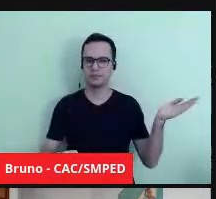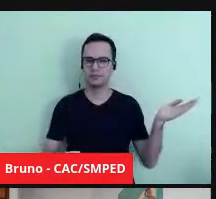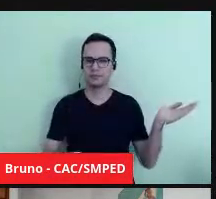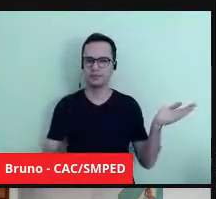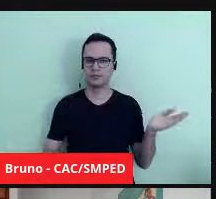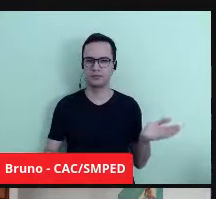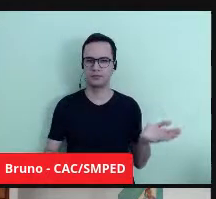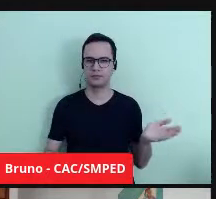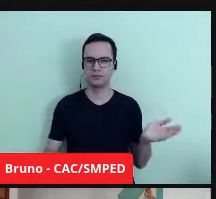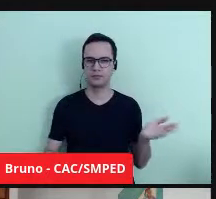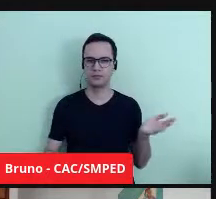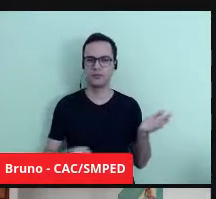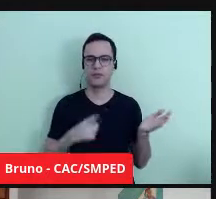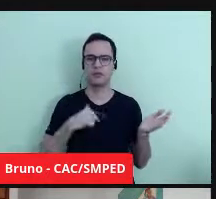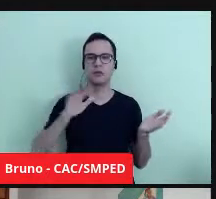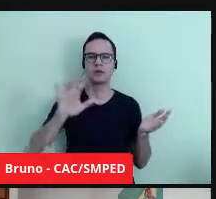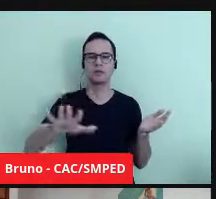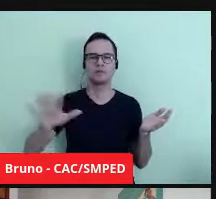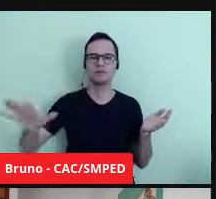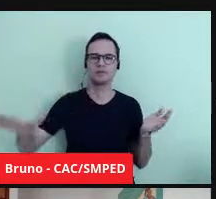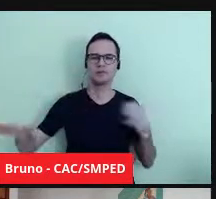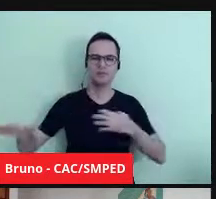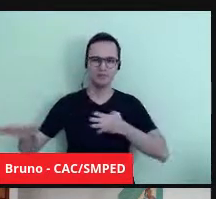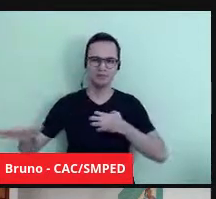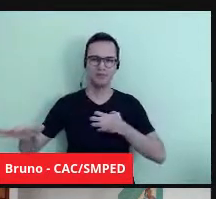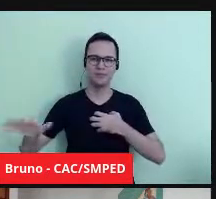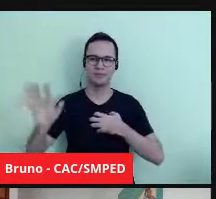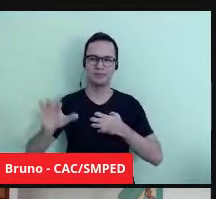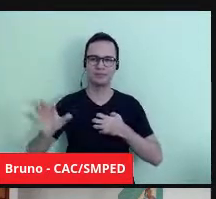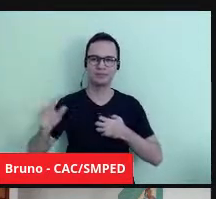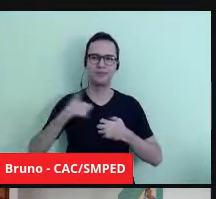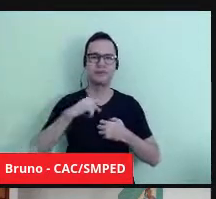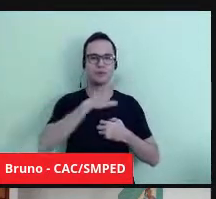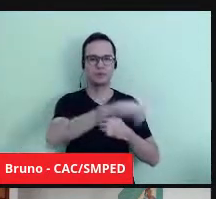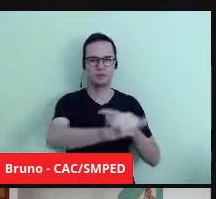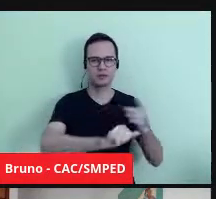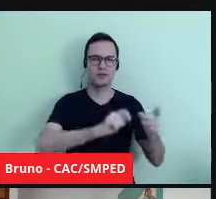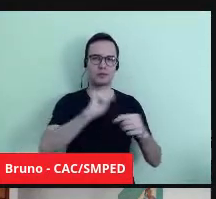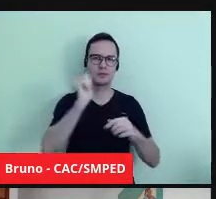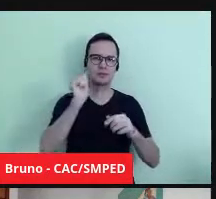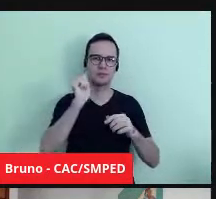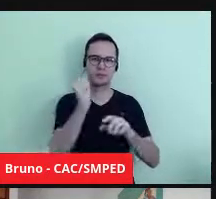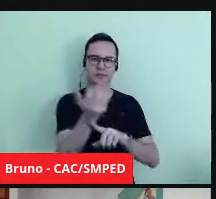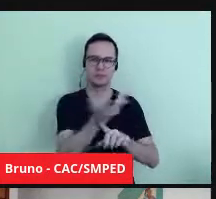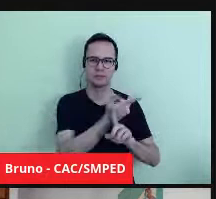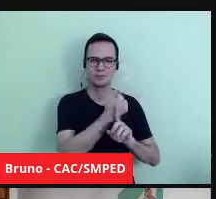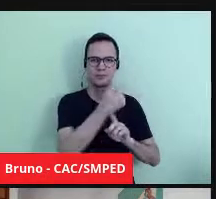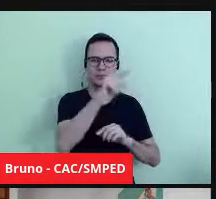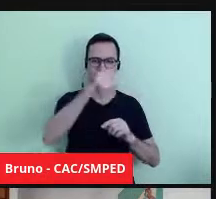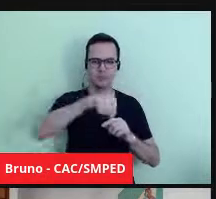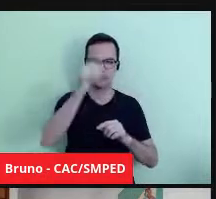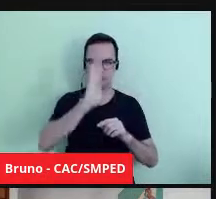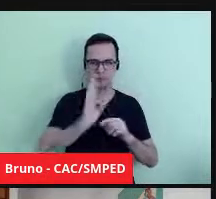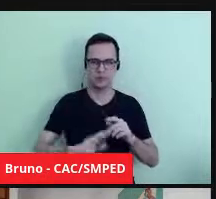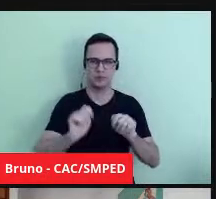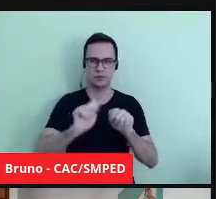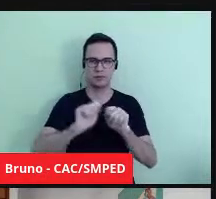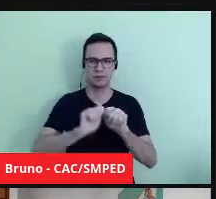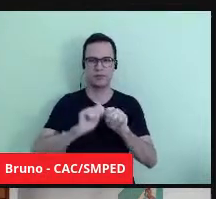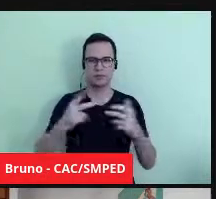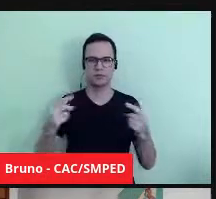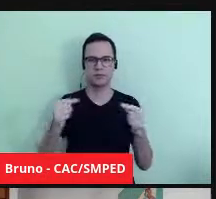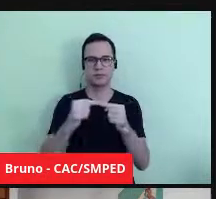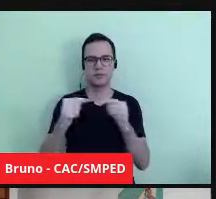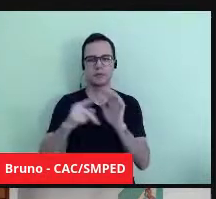desses objetos para toque, né, a gente contratou vários artistas do Brasil inteiro para fazer esses objetos a partir